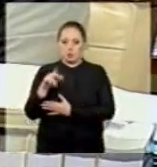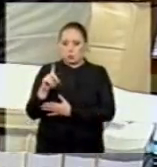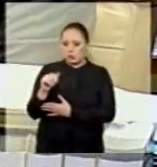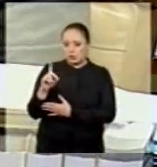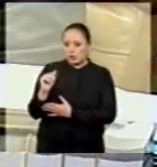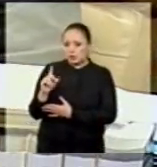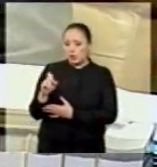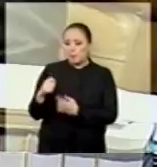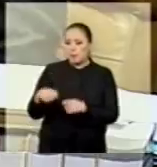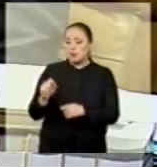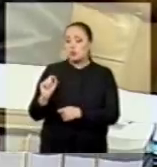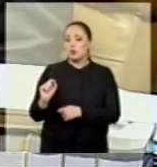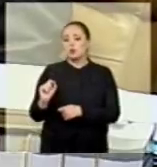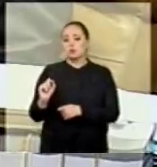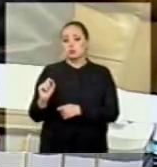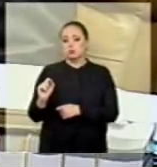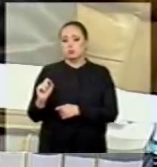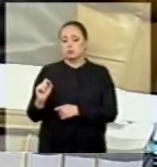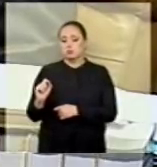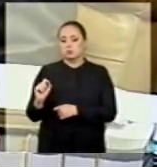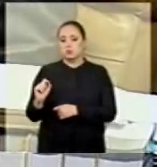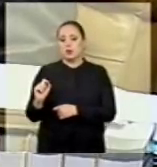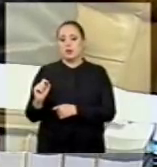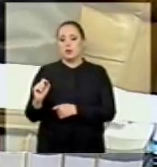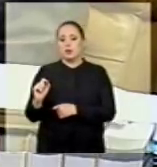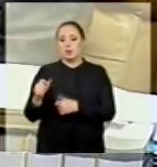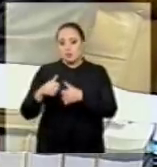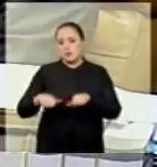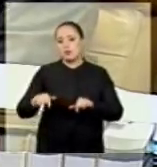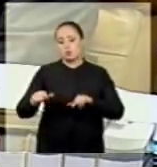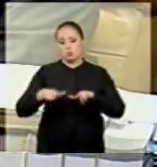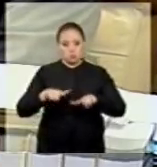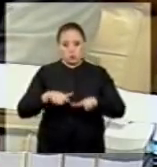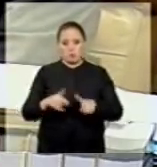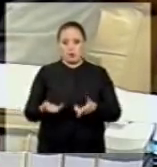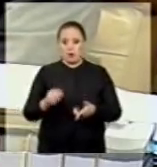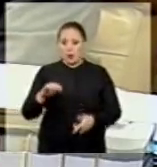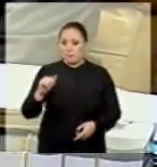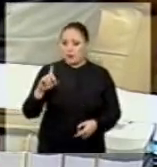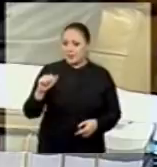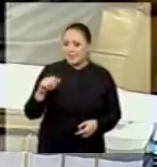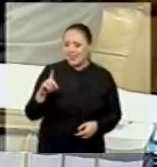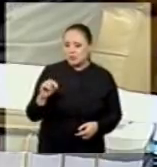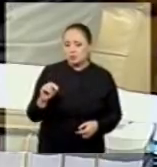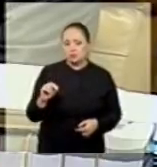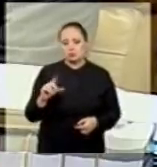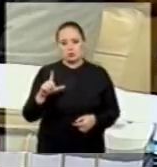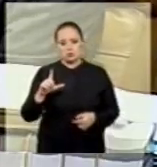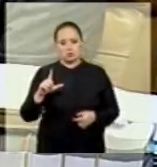reside precisamente no exercício do mandato legislativo. No caso, ele não estava exercendo o mandato